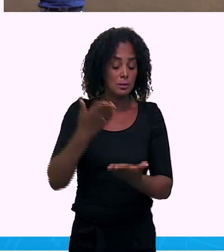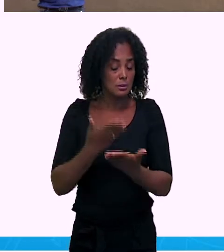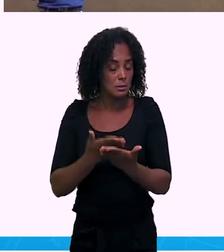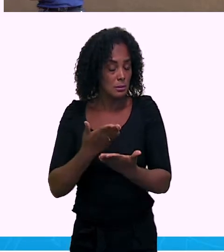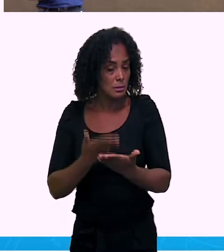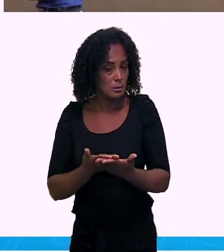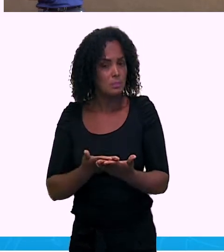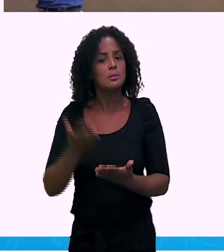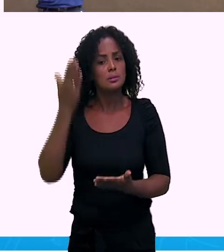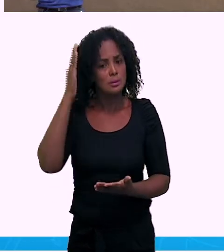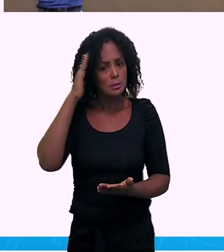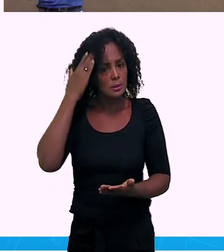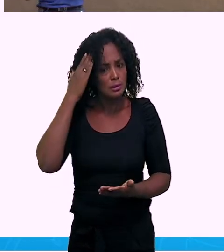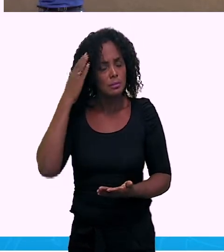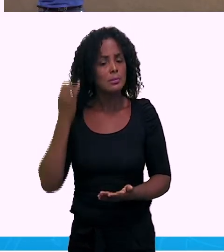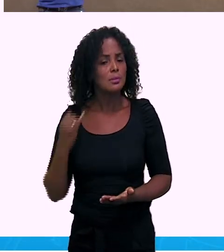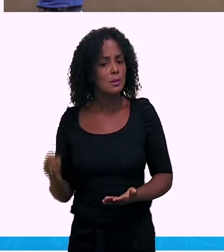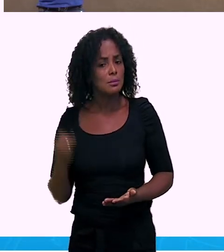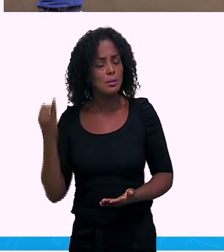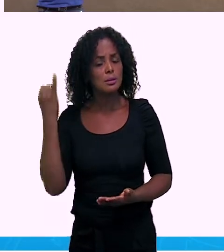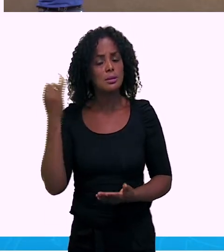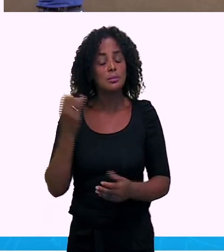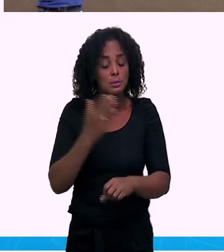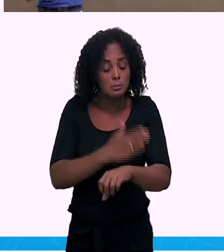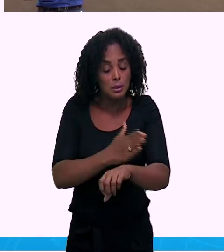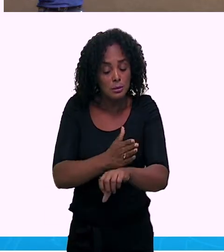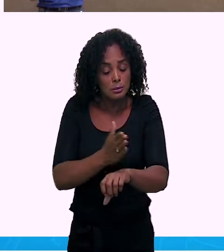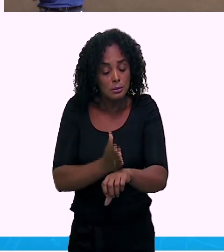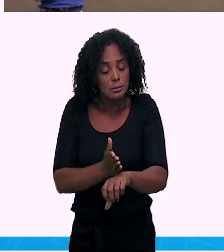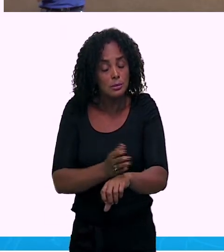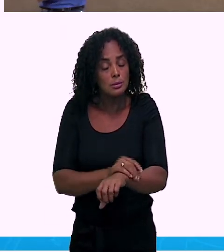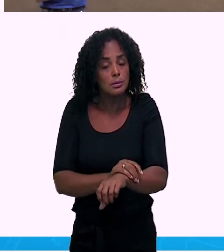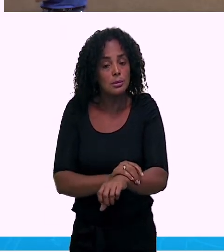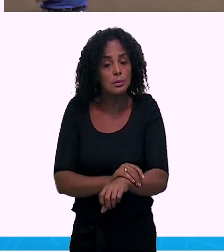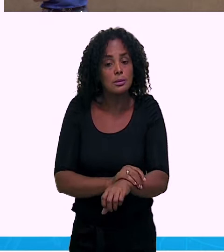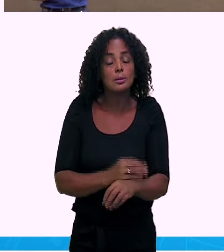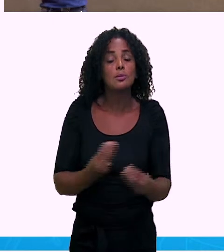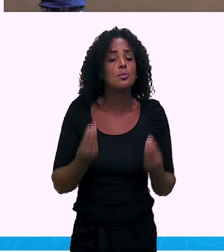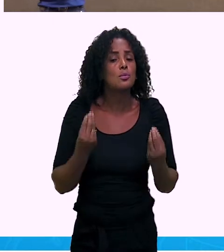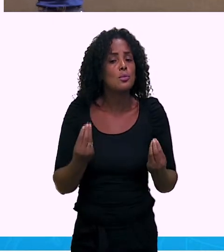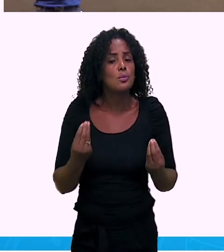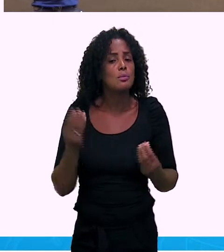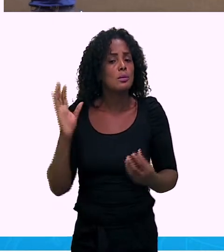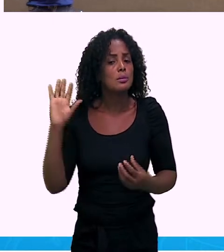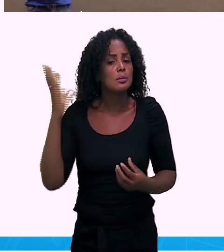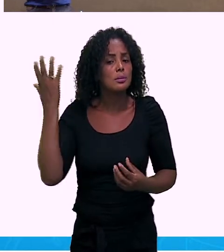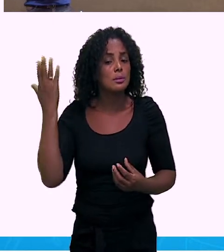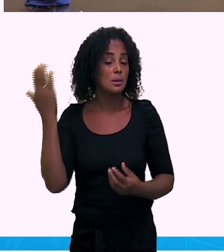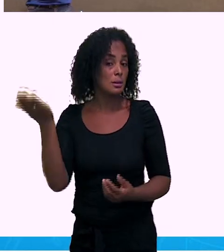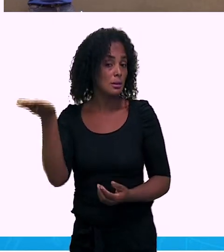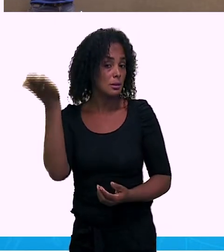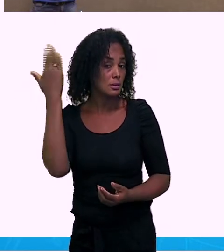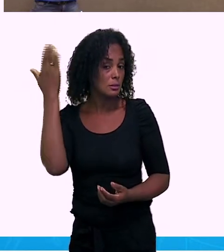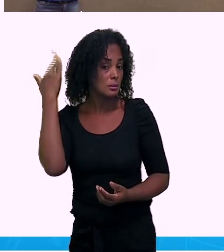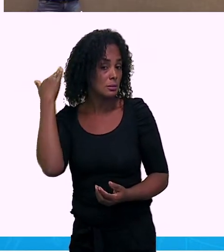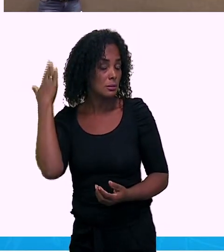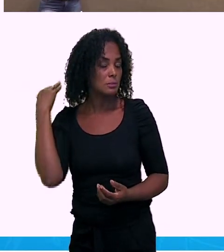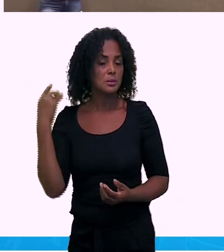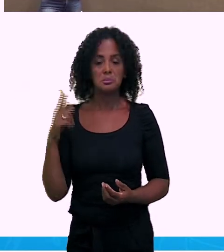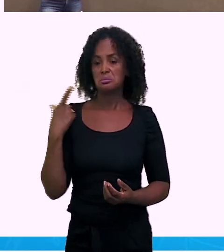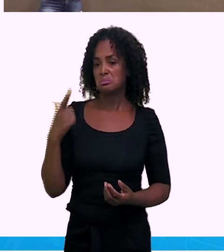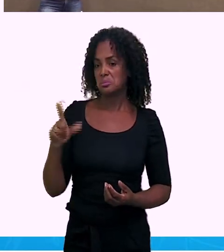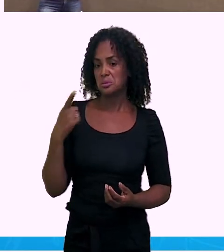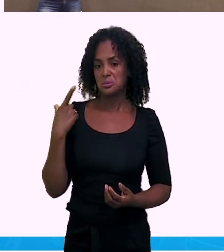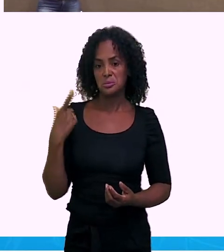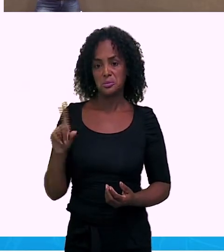importante a questão de medir o tempo e como isso acontecia, né? Antigamente, a gente não tinha, por